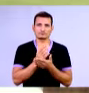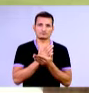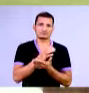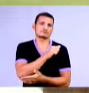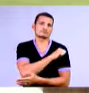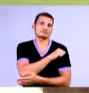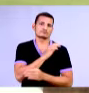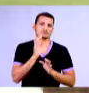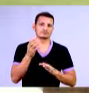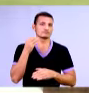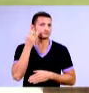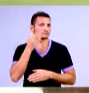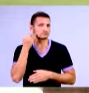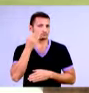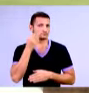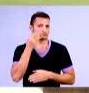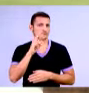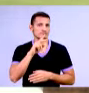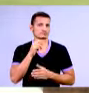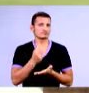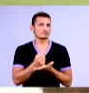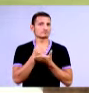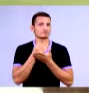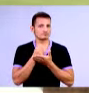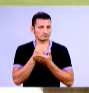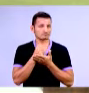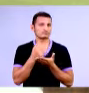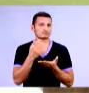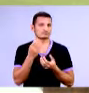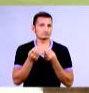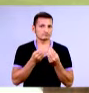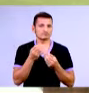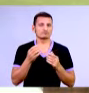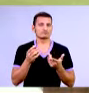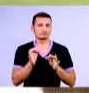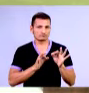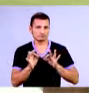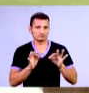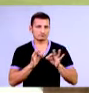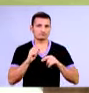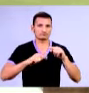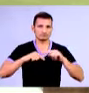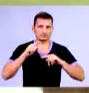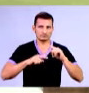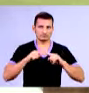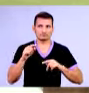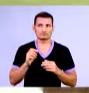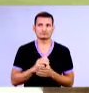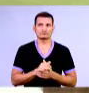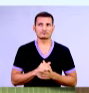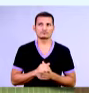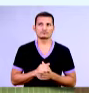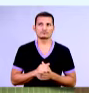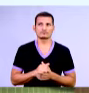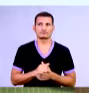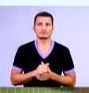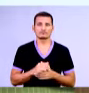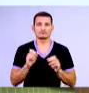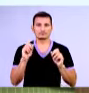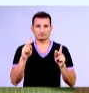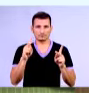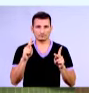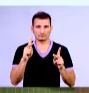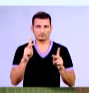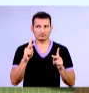certa experiência que pode nos ajudar nesse caminho de produção do material. Ok, então eu vou me despedir de